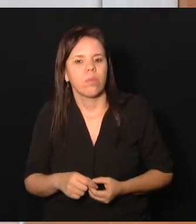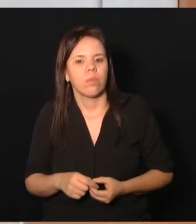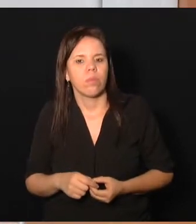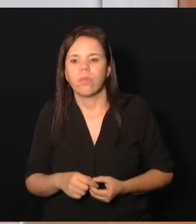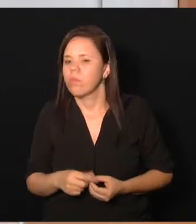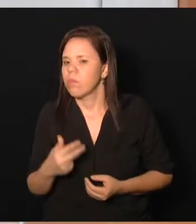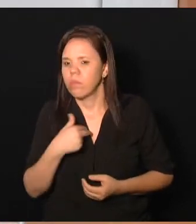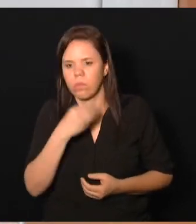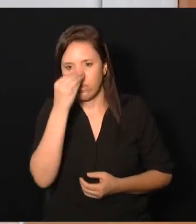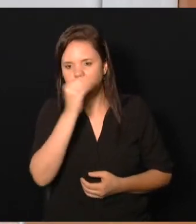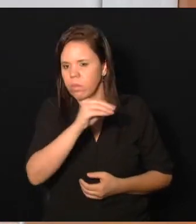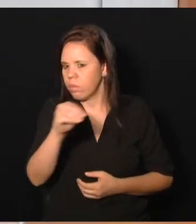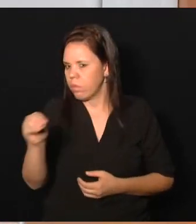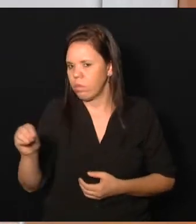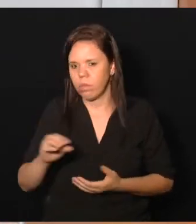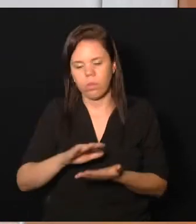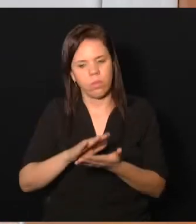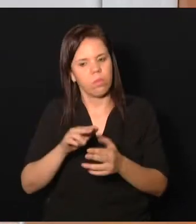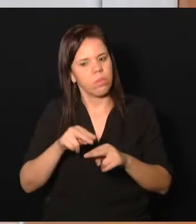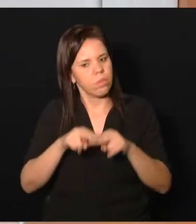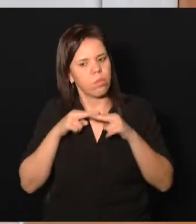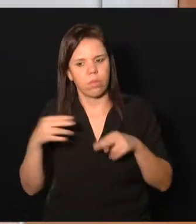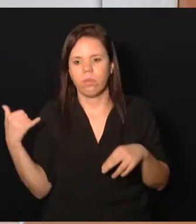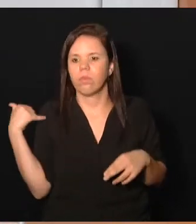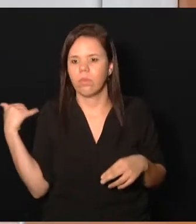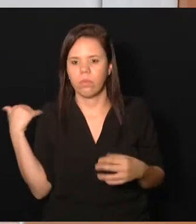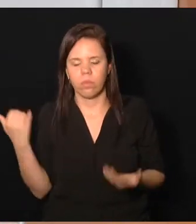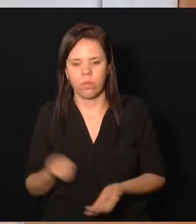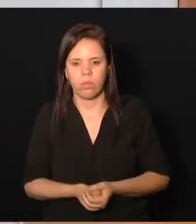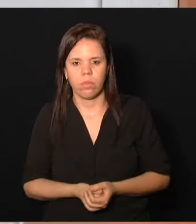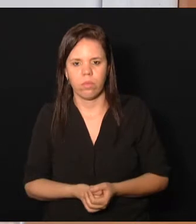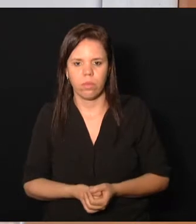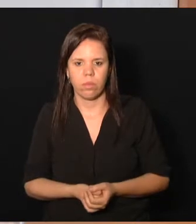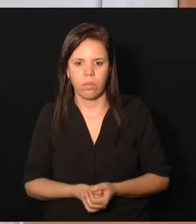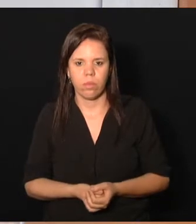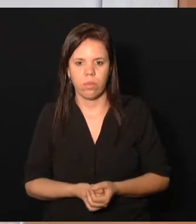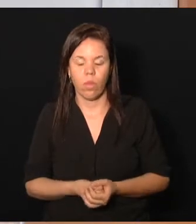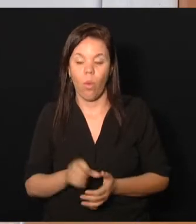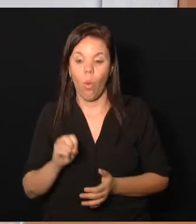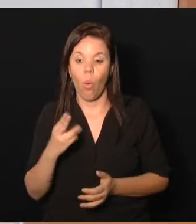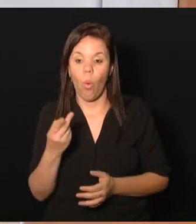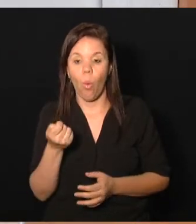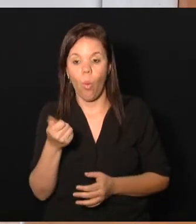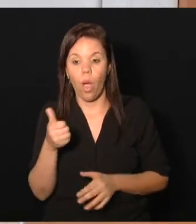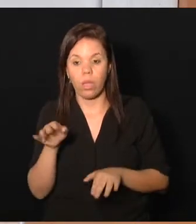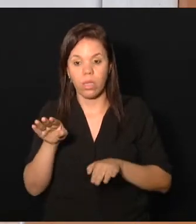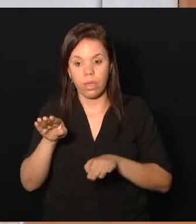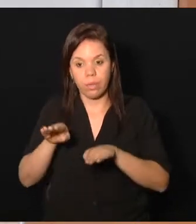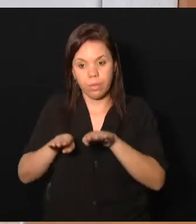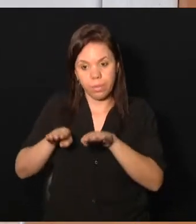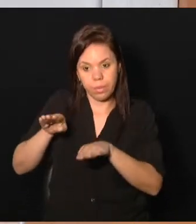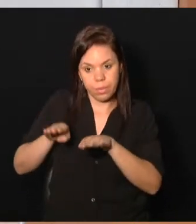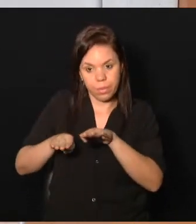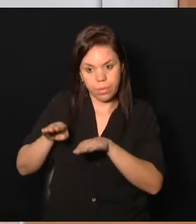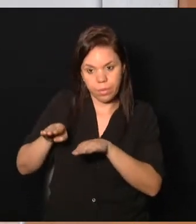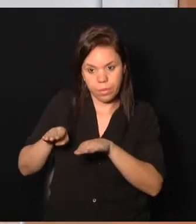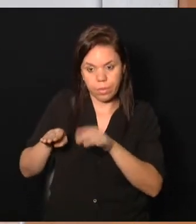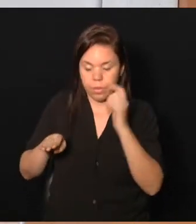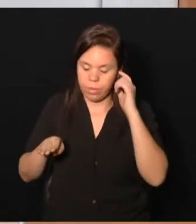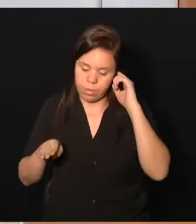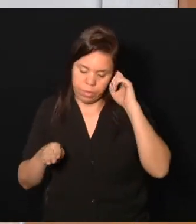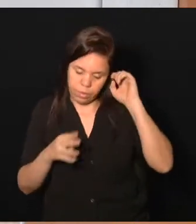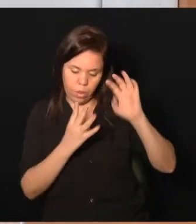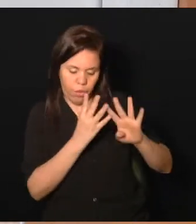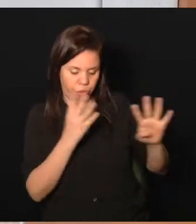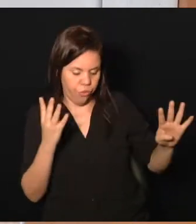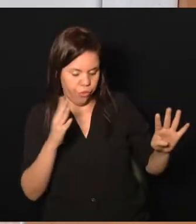destratar em razão da idade, a não ser que sejam para equiparar as situações, Rubens Gás. A fila preferencial,